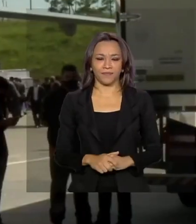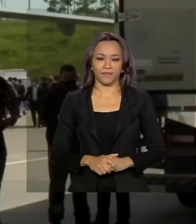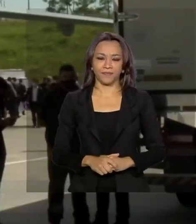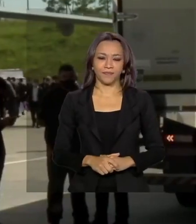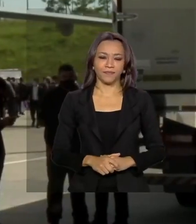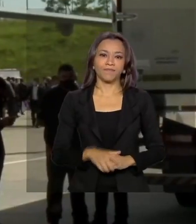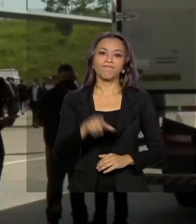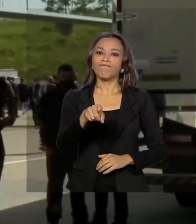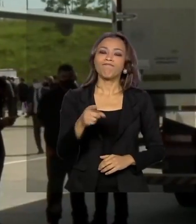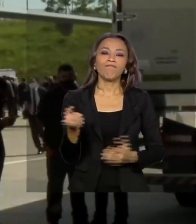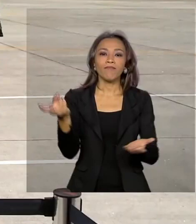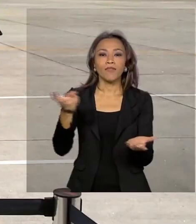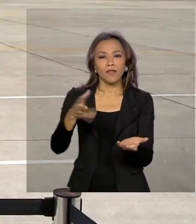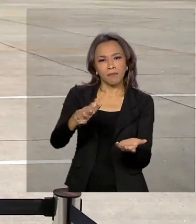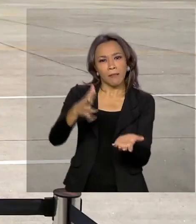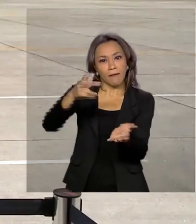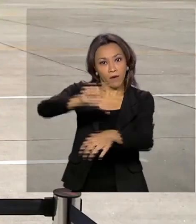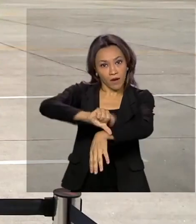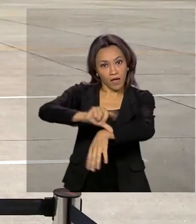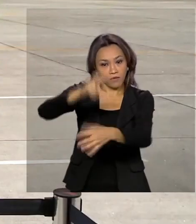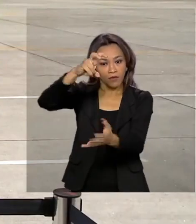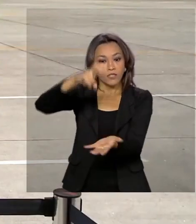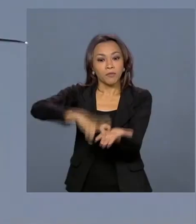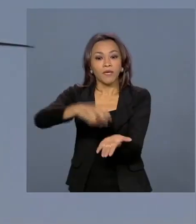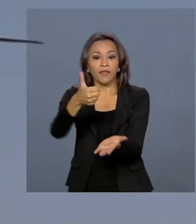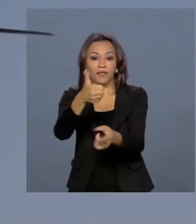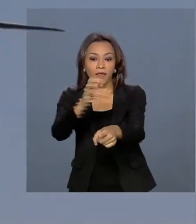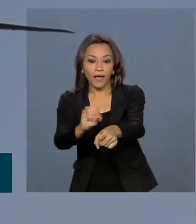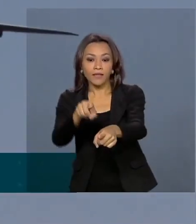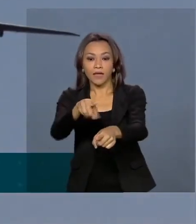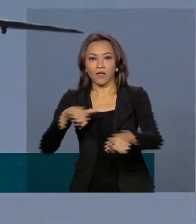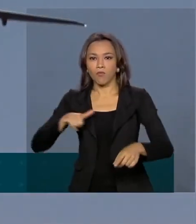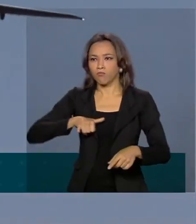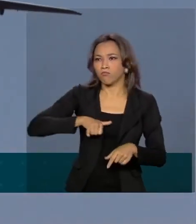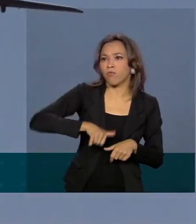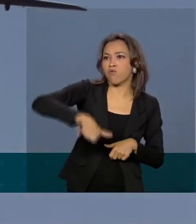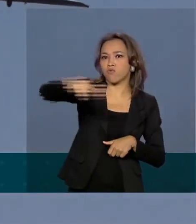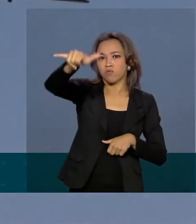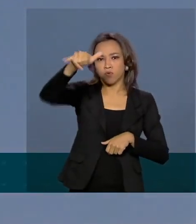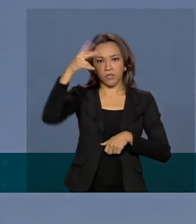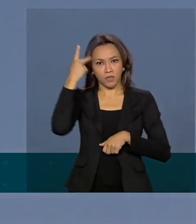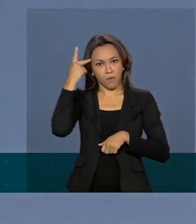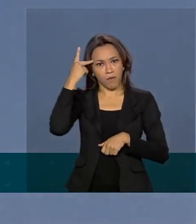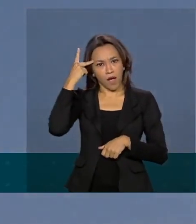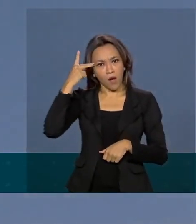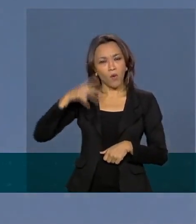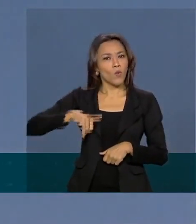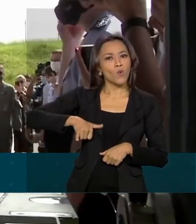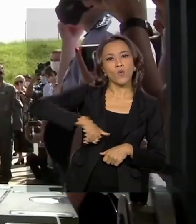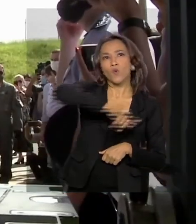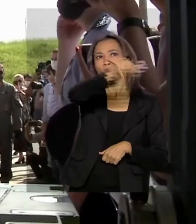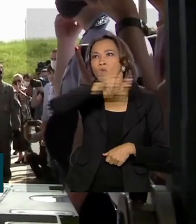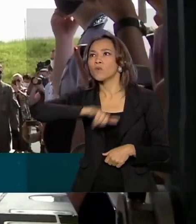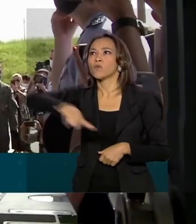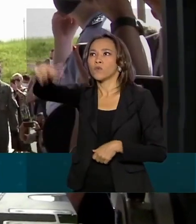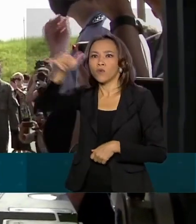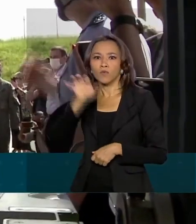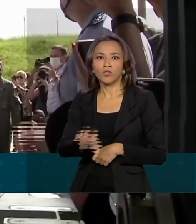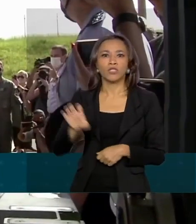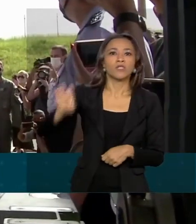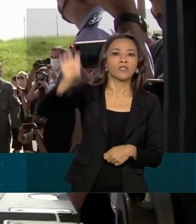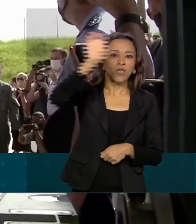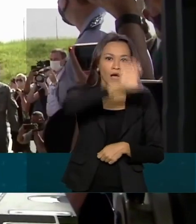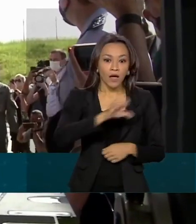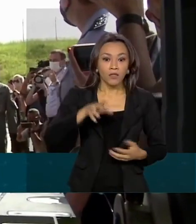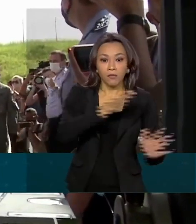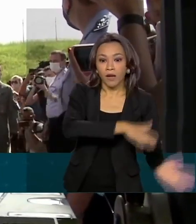Por volta das 10 da manhã, as aeronaves da FAB começaram a decolar de São Paulo rumo aos estados para entregar